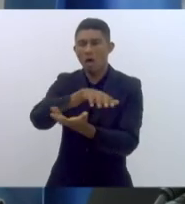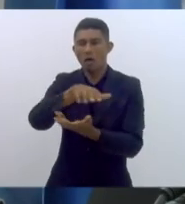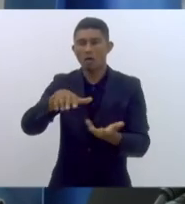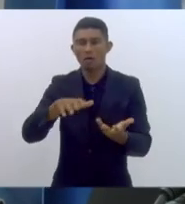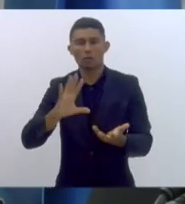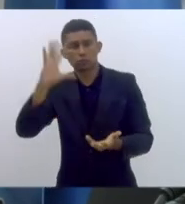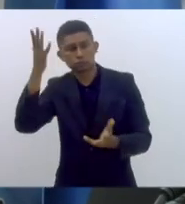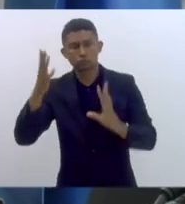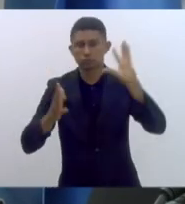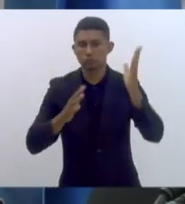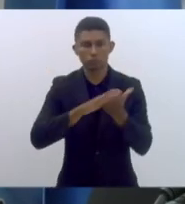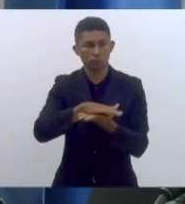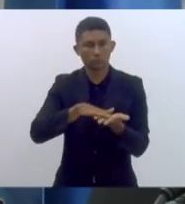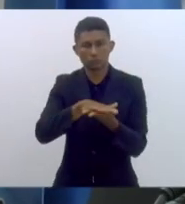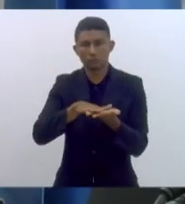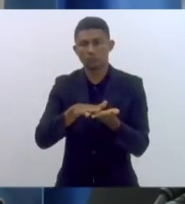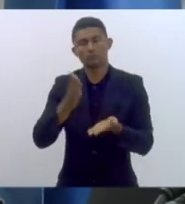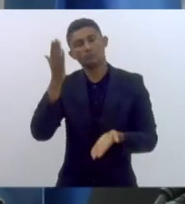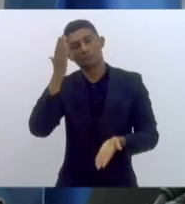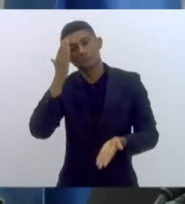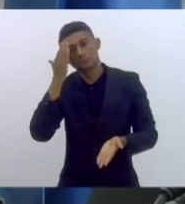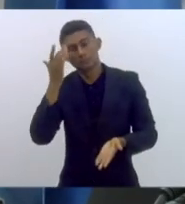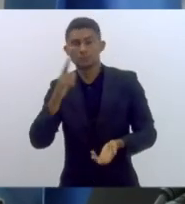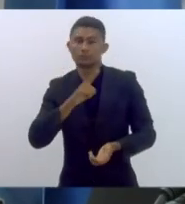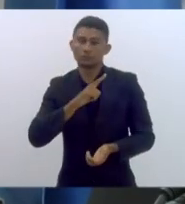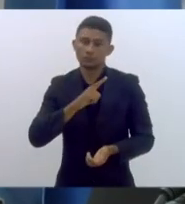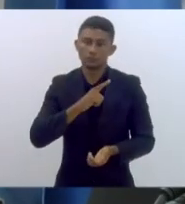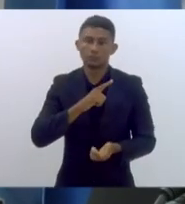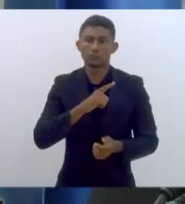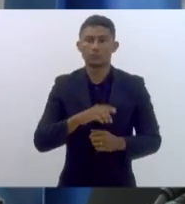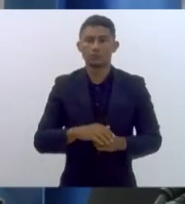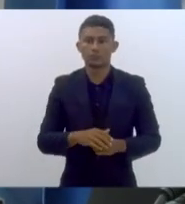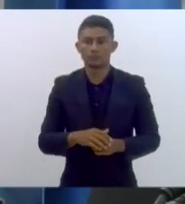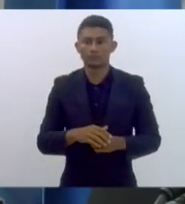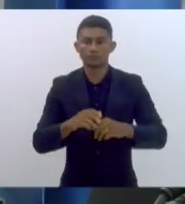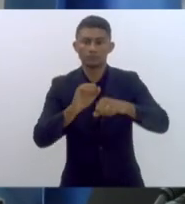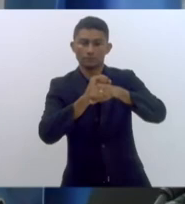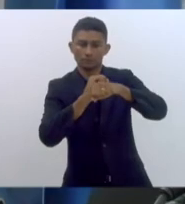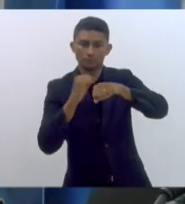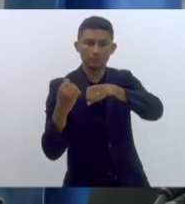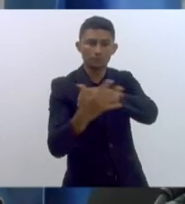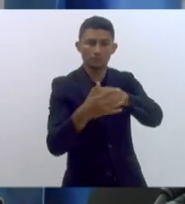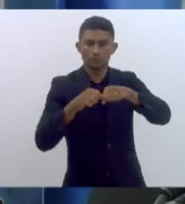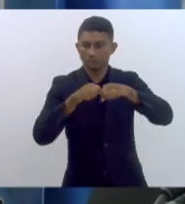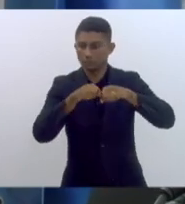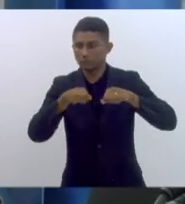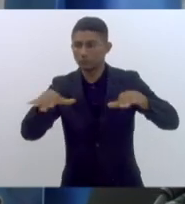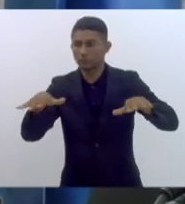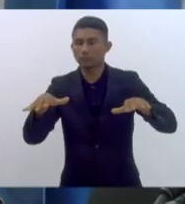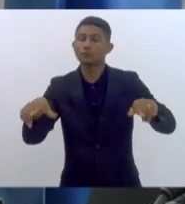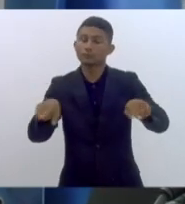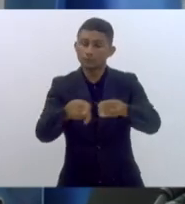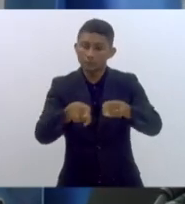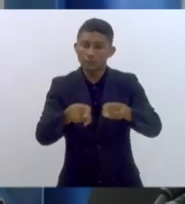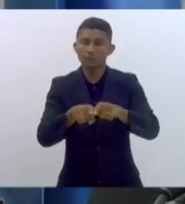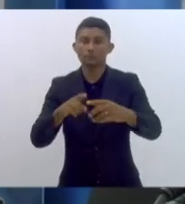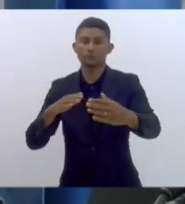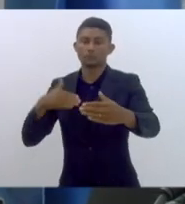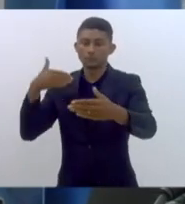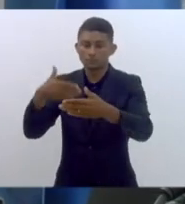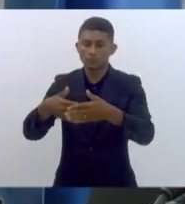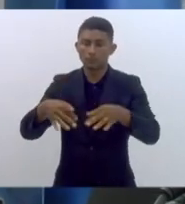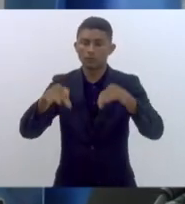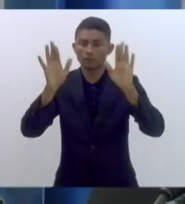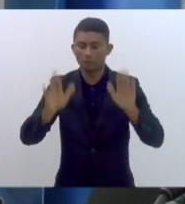Só que tem a calamidade pública devido à Covid, também termina agora no